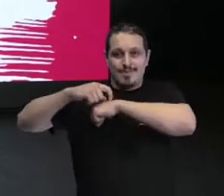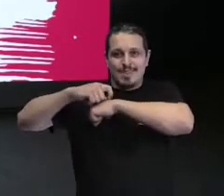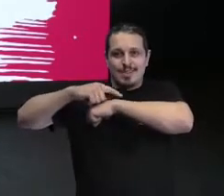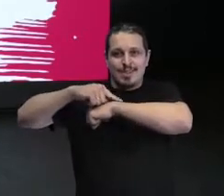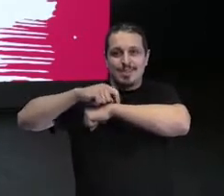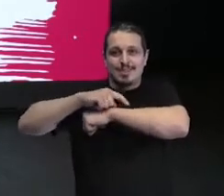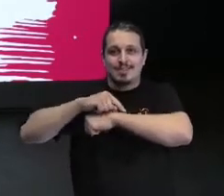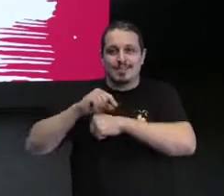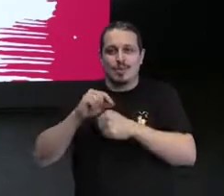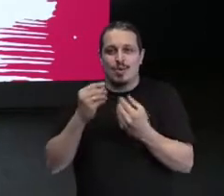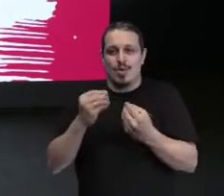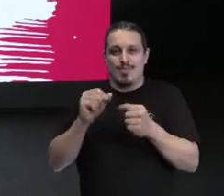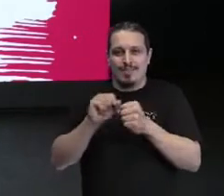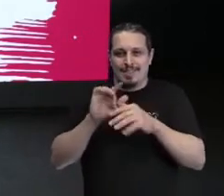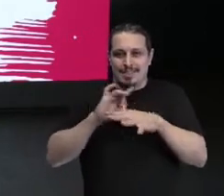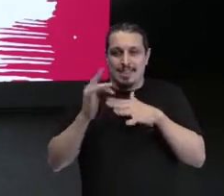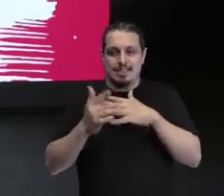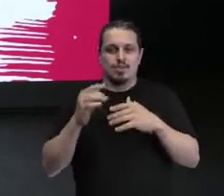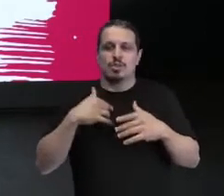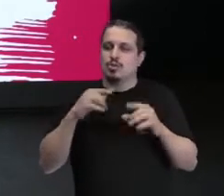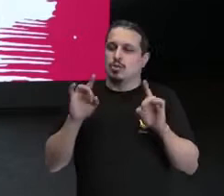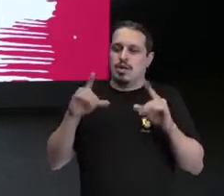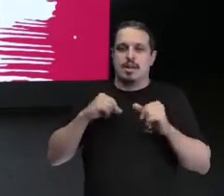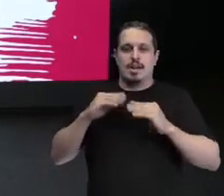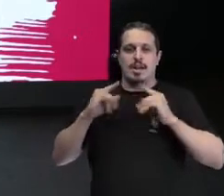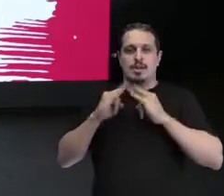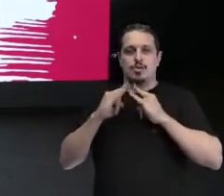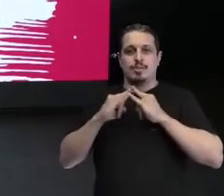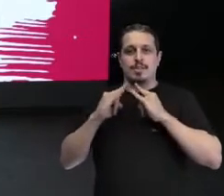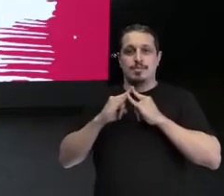redes sociais, provavelmente, é o Instituto Lagarta Virapupa.